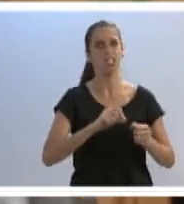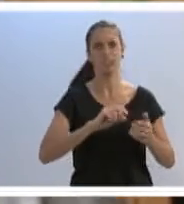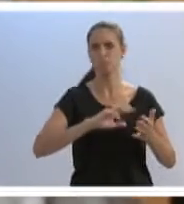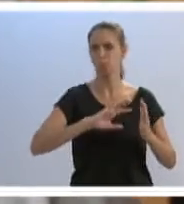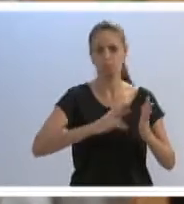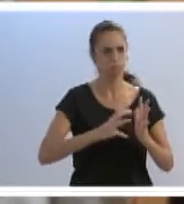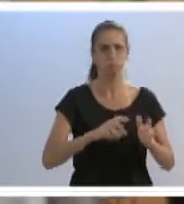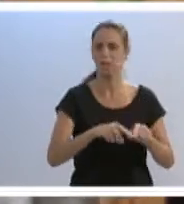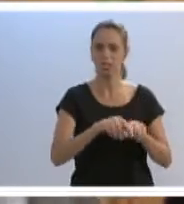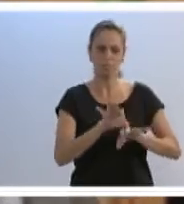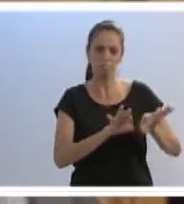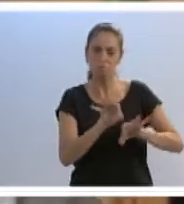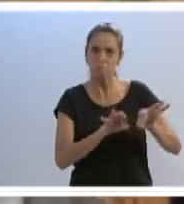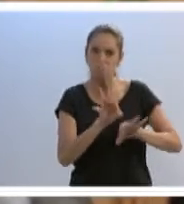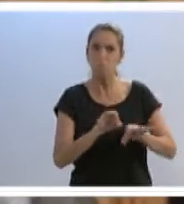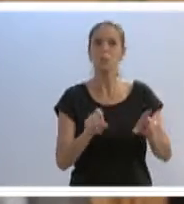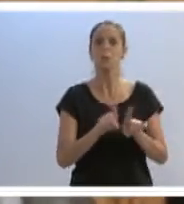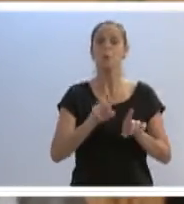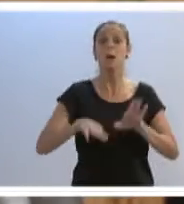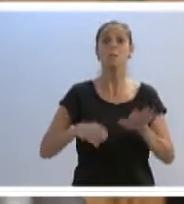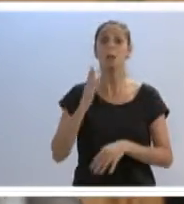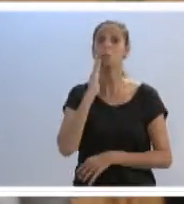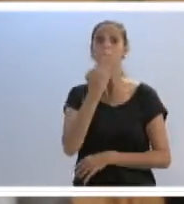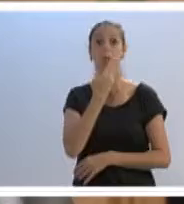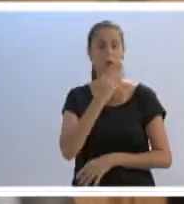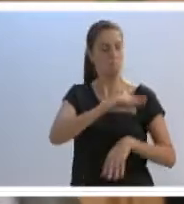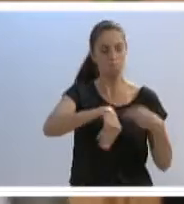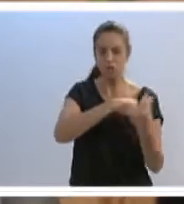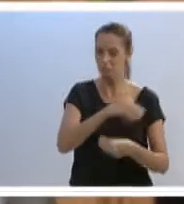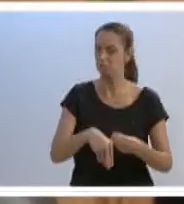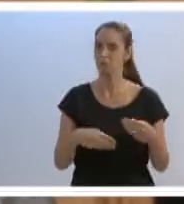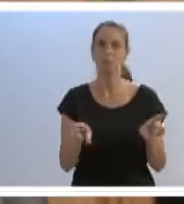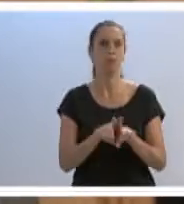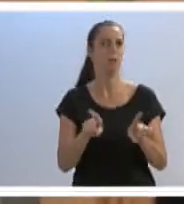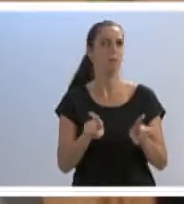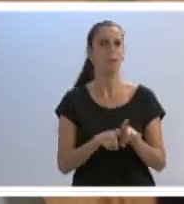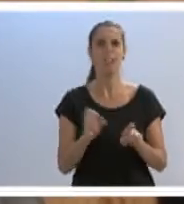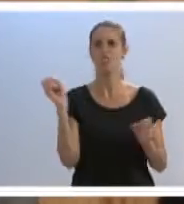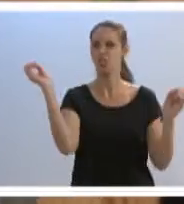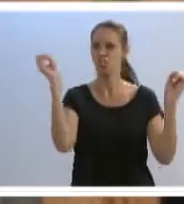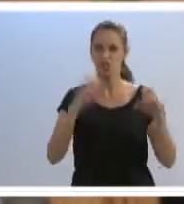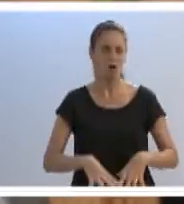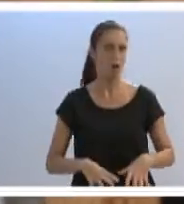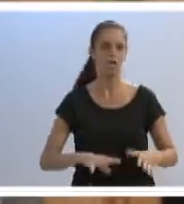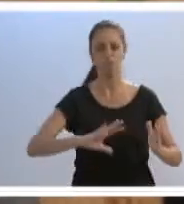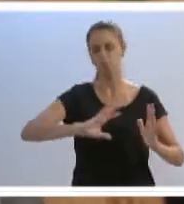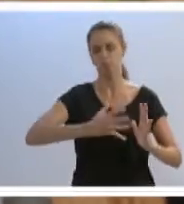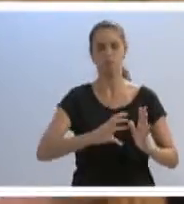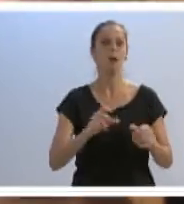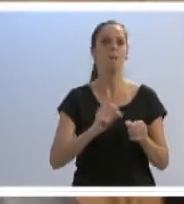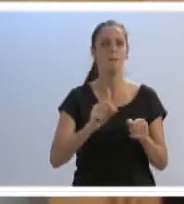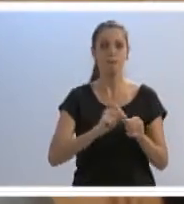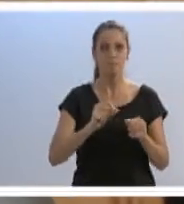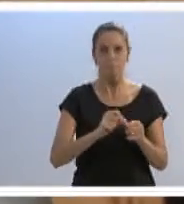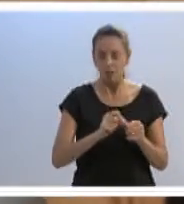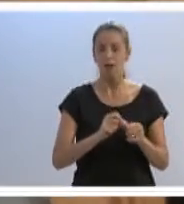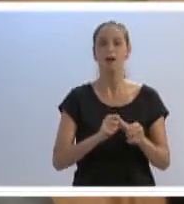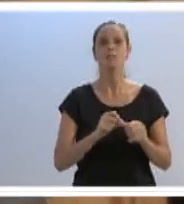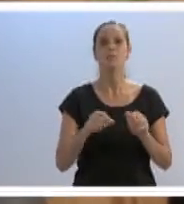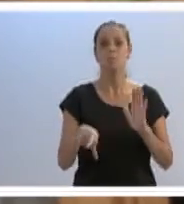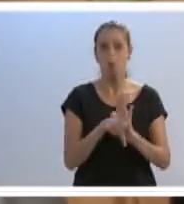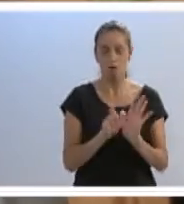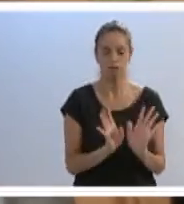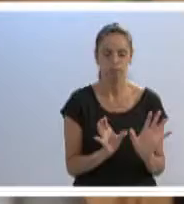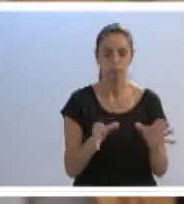vindo junto, né? Um guardanapo, alguma coisa, acaba indo tudo junto, a gente joga na máquina, faz a mistura, faz a massa, prensa nos